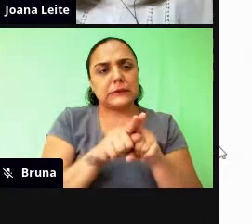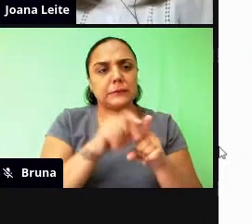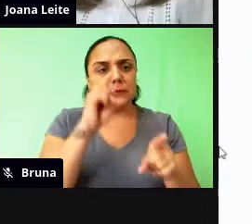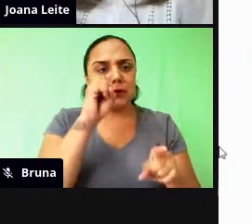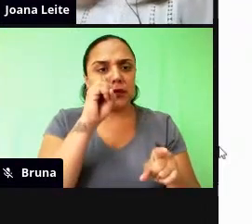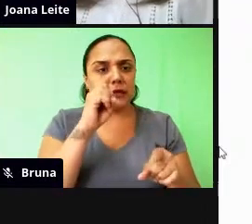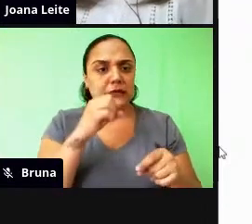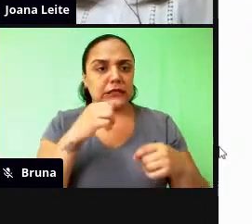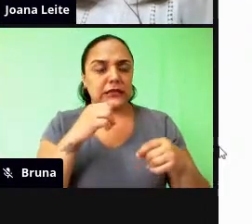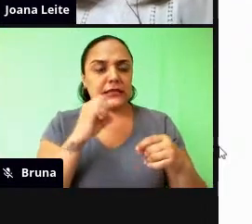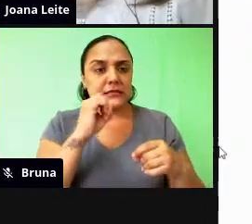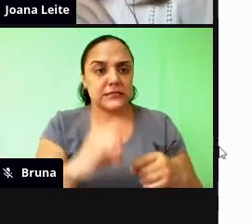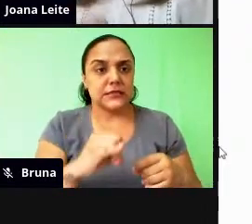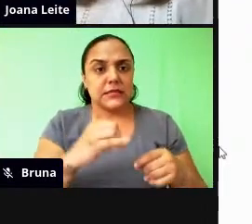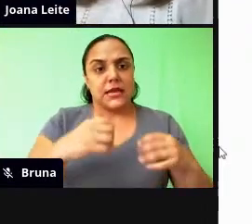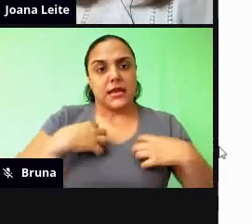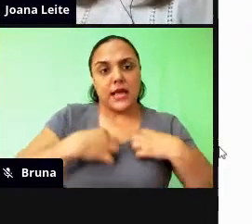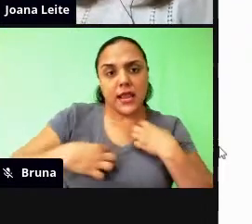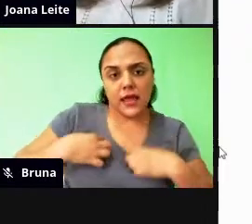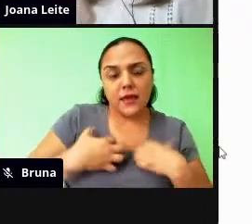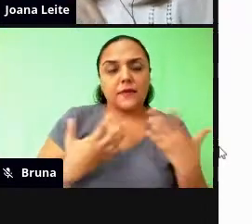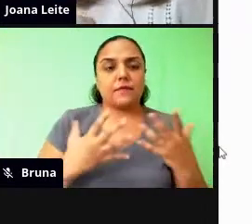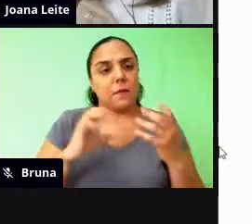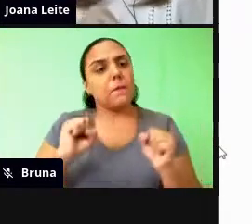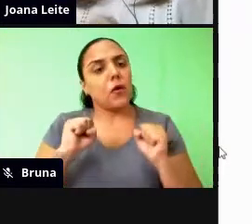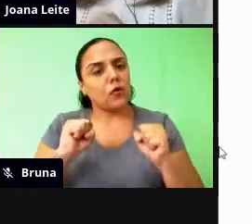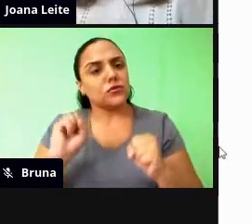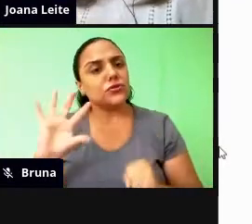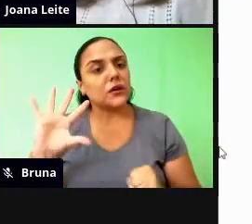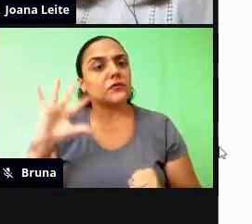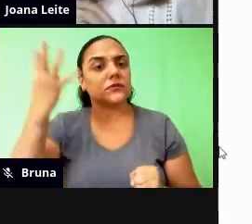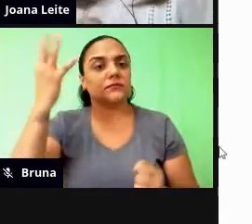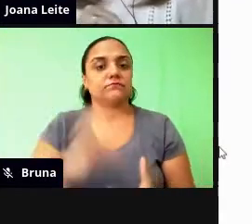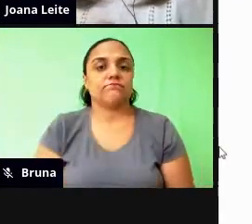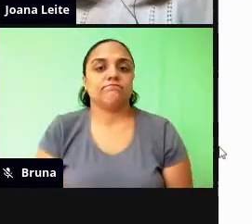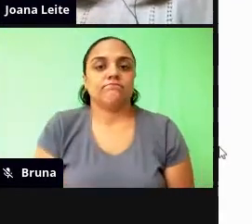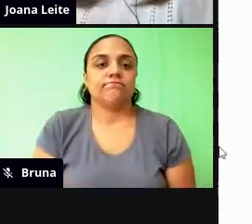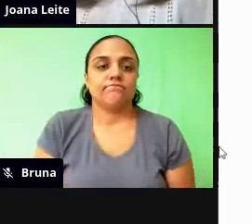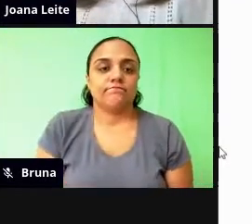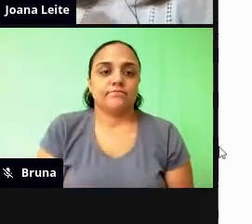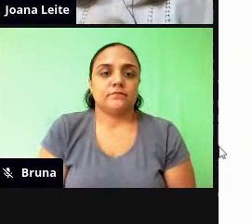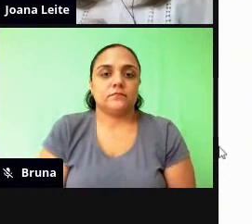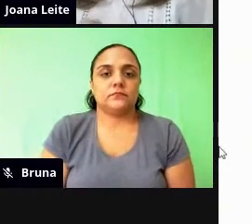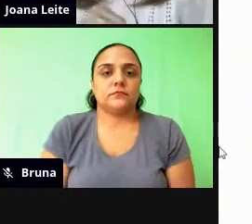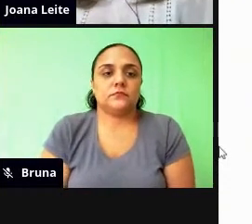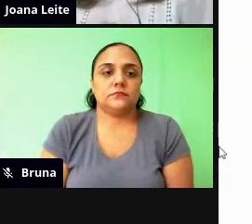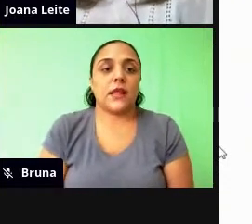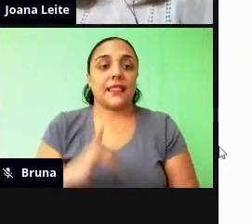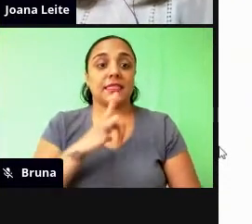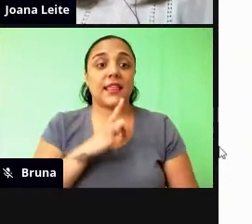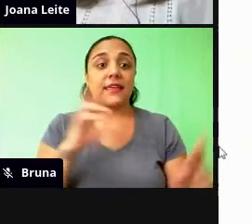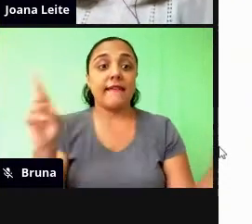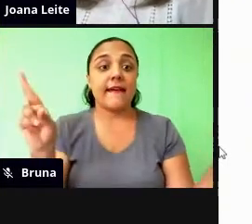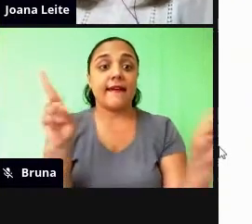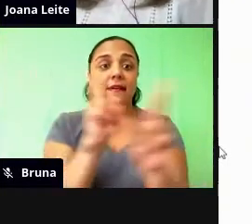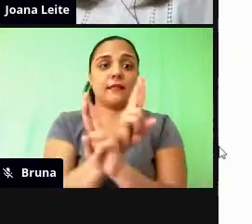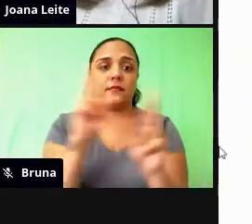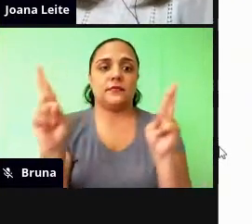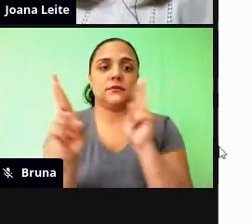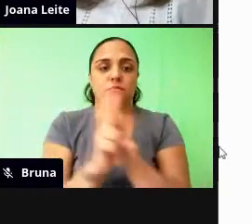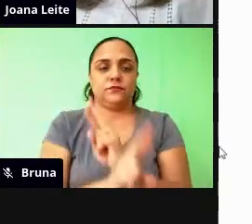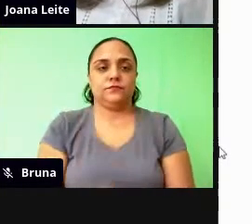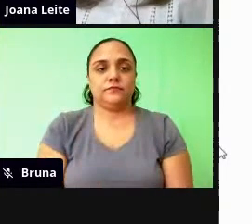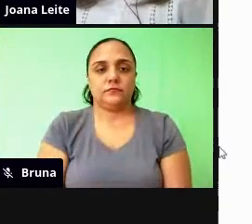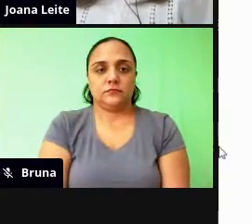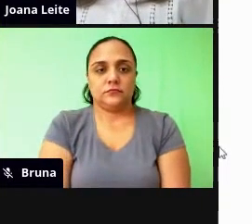vários fatores, tanto genéticos quanto ambientais, podem estar influenciando, podem estar sendo relacionados com essa condição.